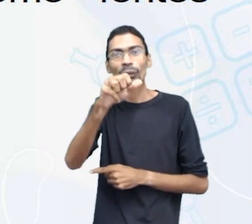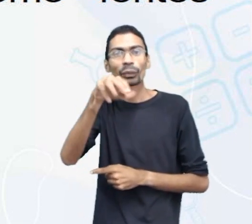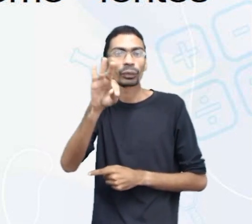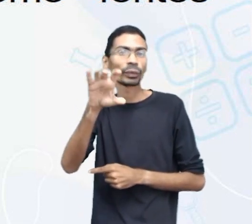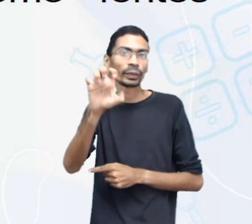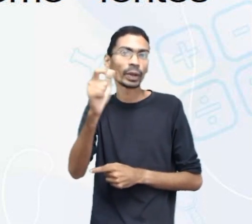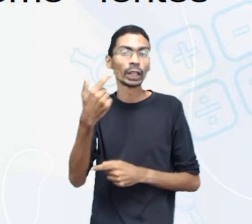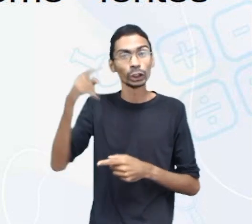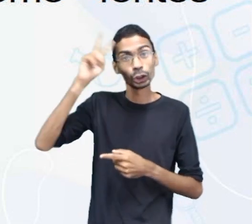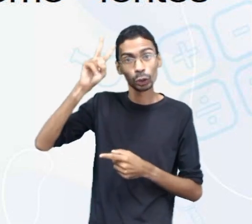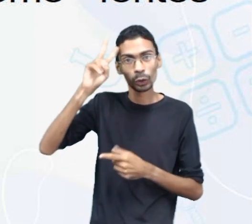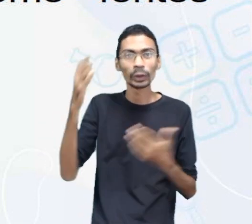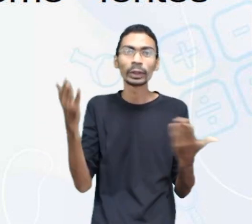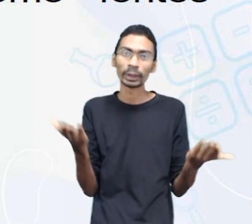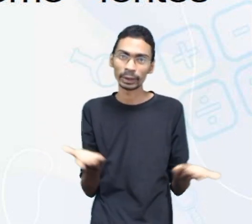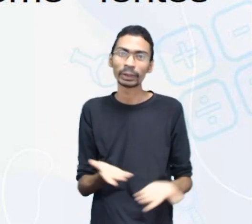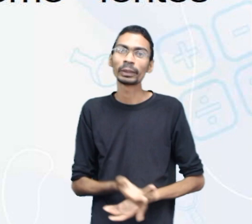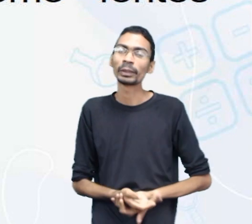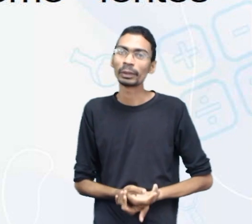históricas